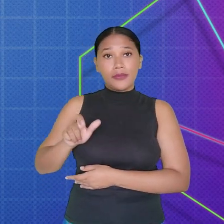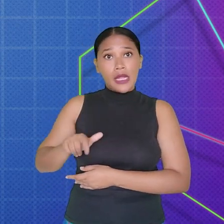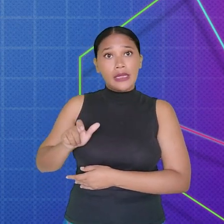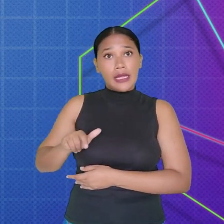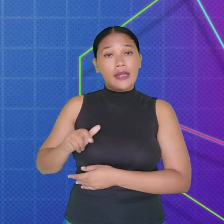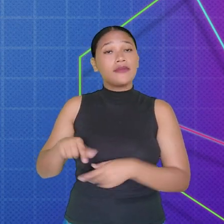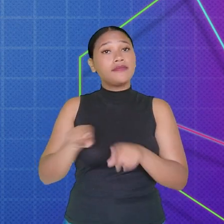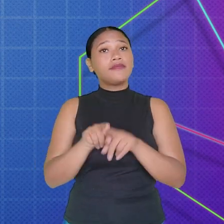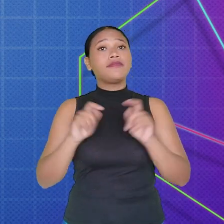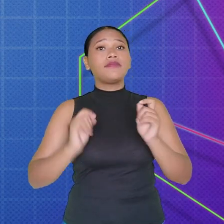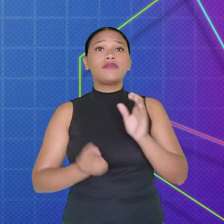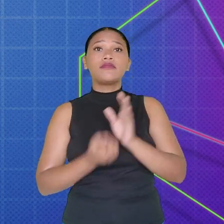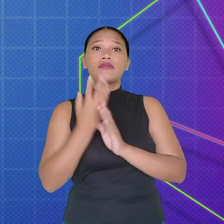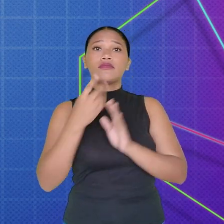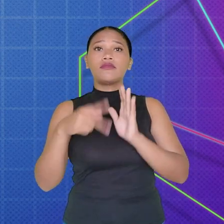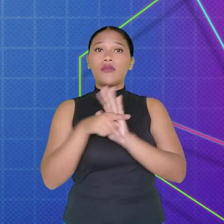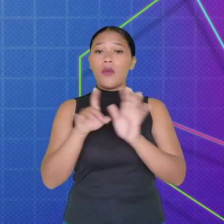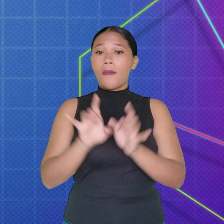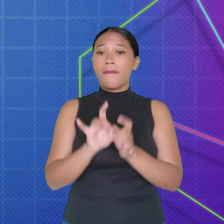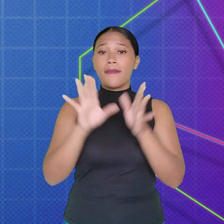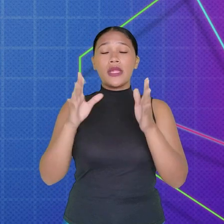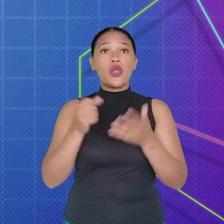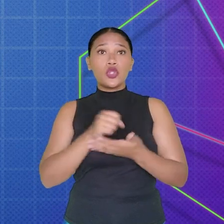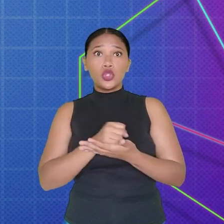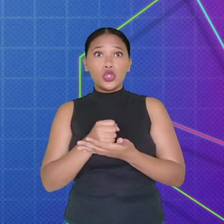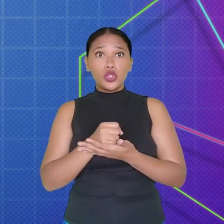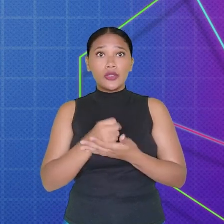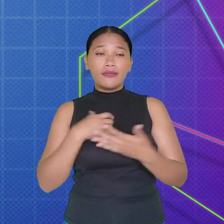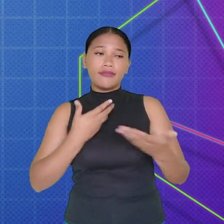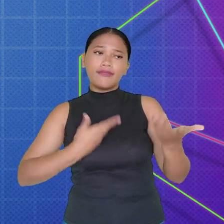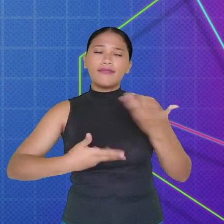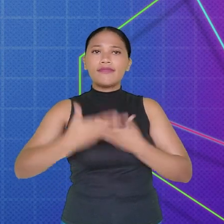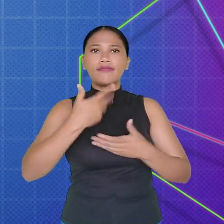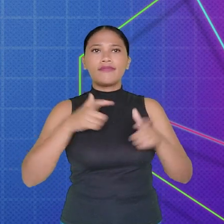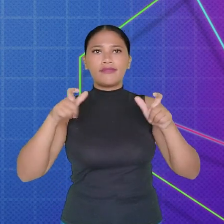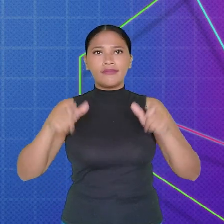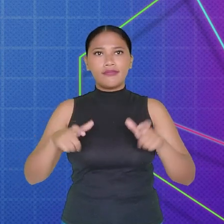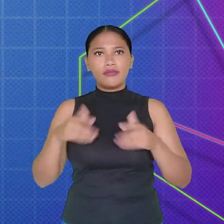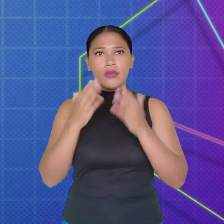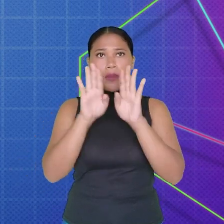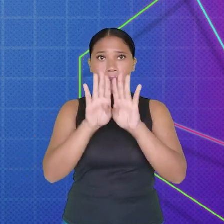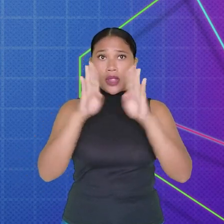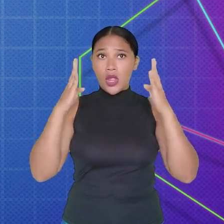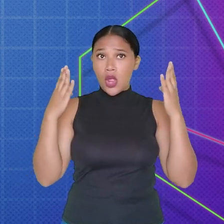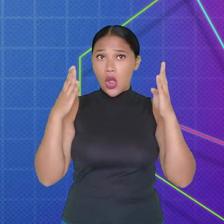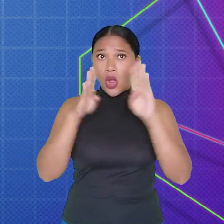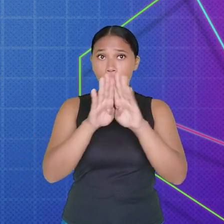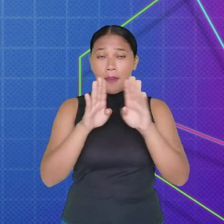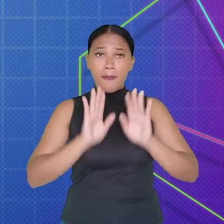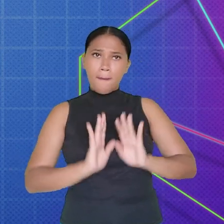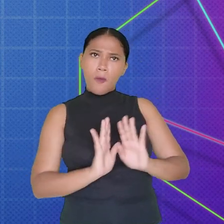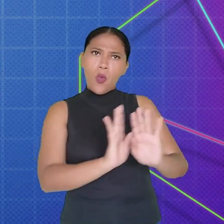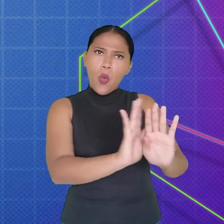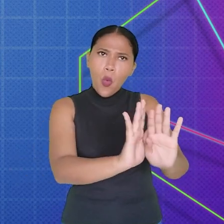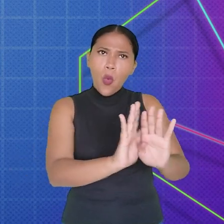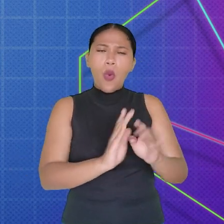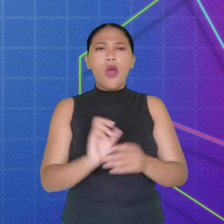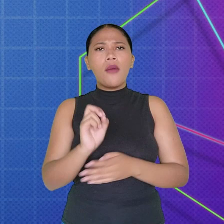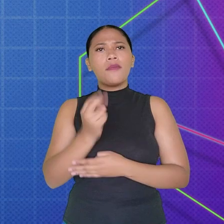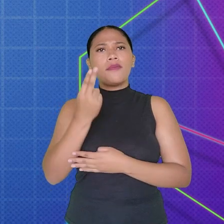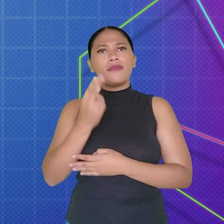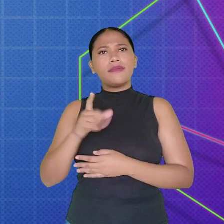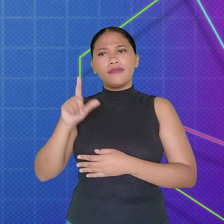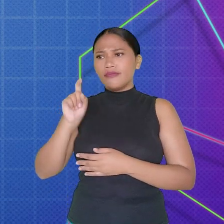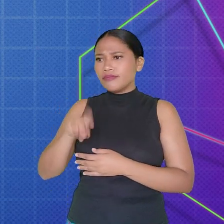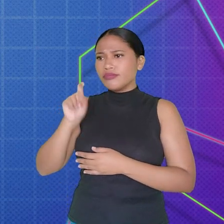também podem ser usadas para criar eventos que permitam ao jogador interagir com o ambiente, como abrir portas, empurrar objetos ou